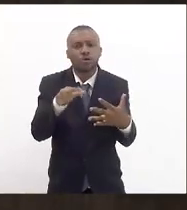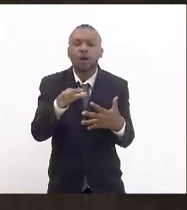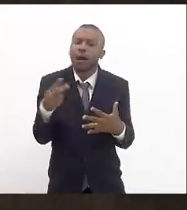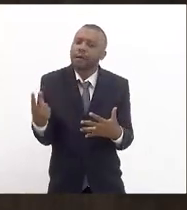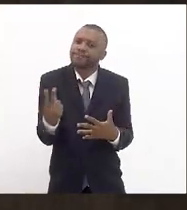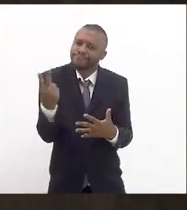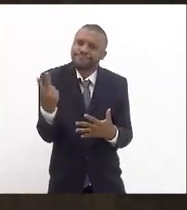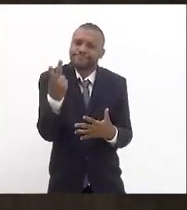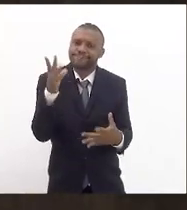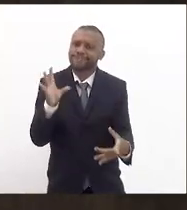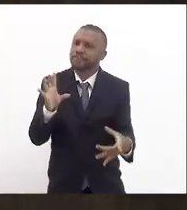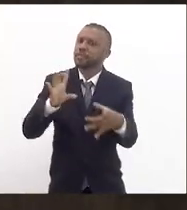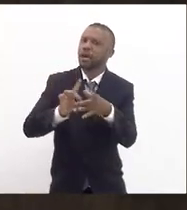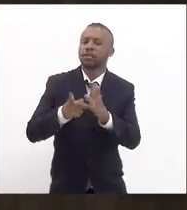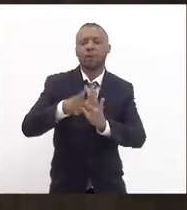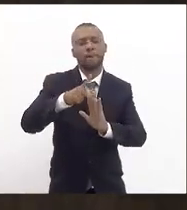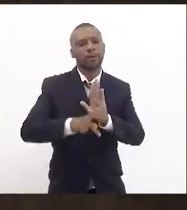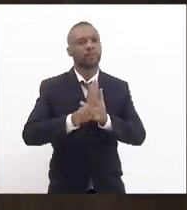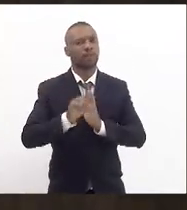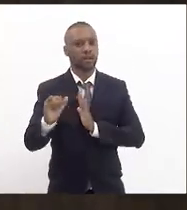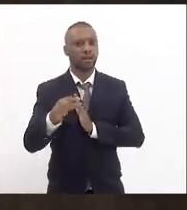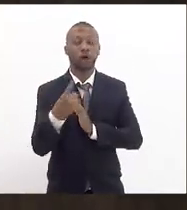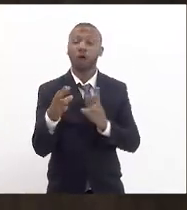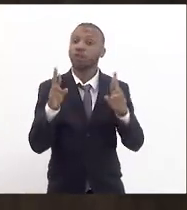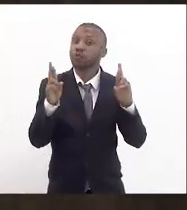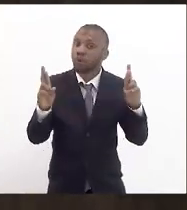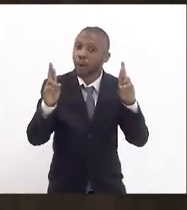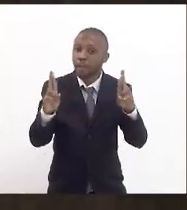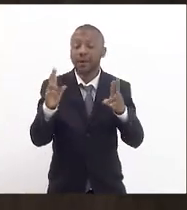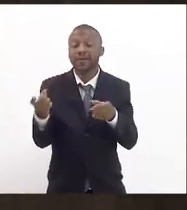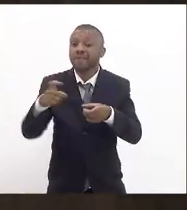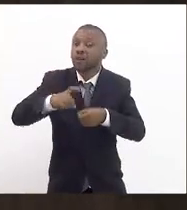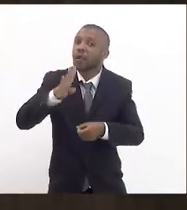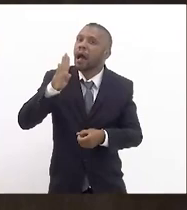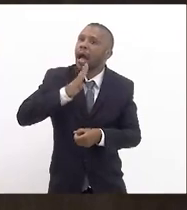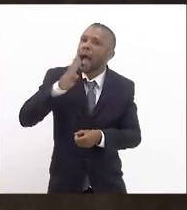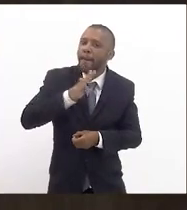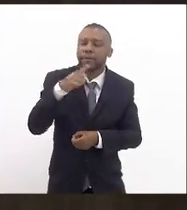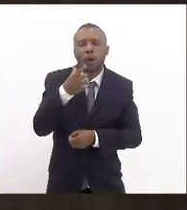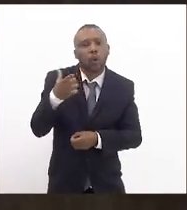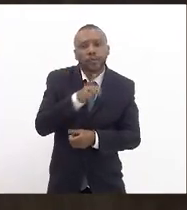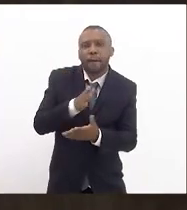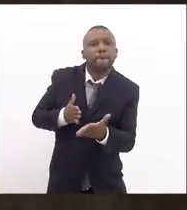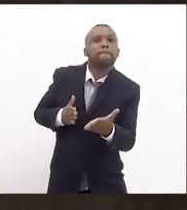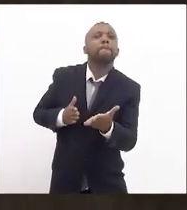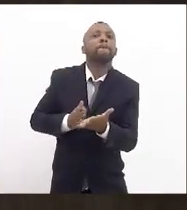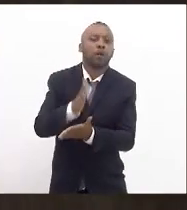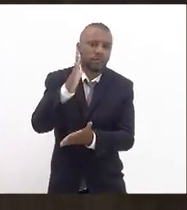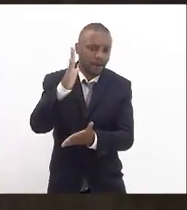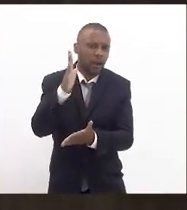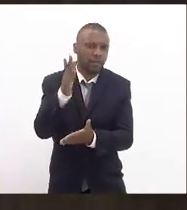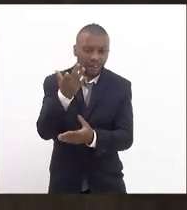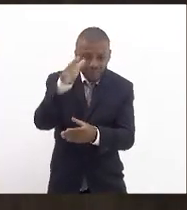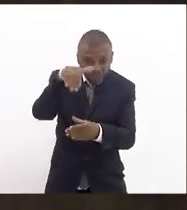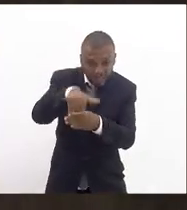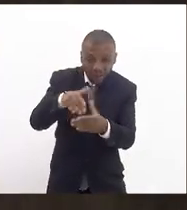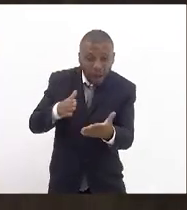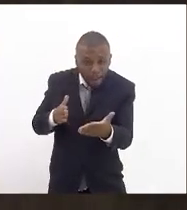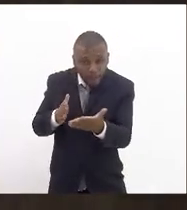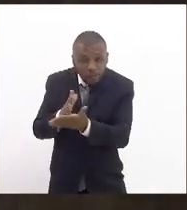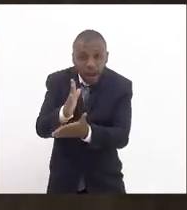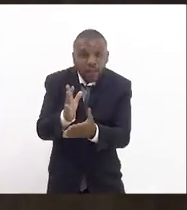esse projeto de lei, que a gente torce que volte muito rapidamente, deputada, para que seja votado,